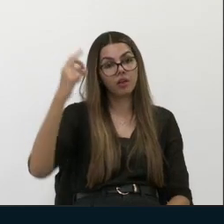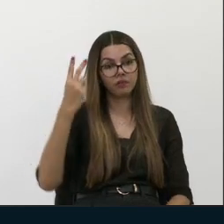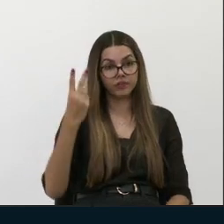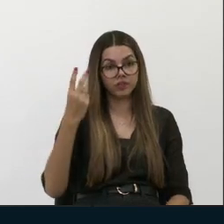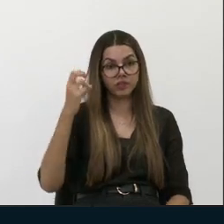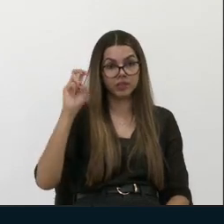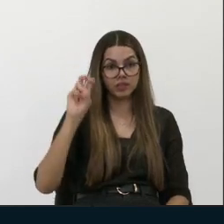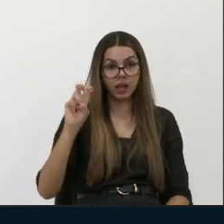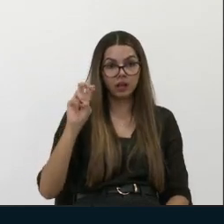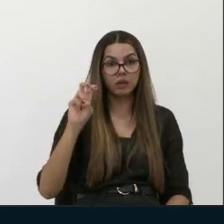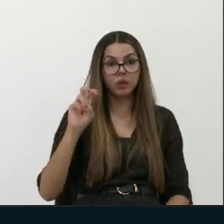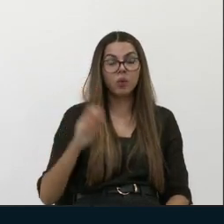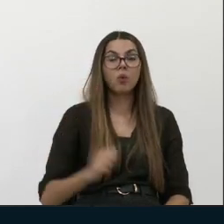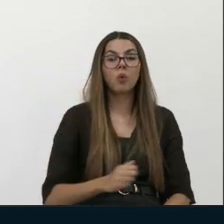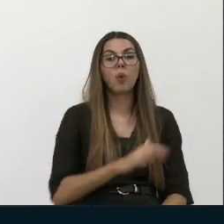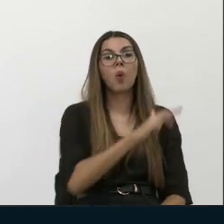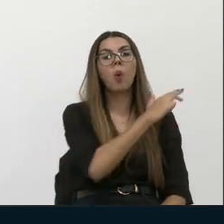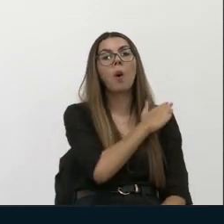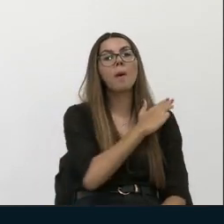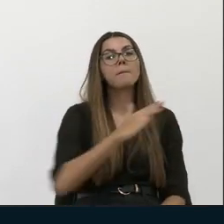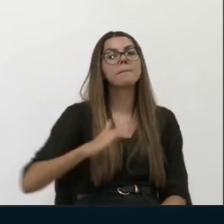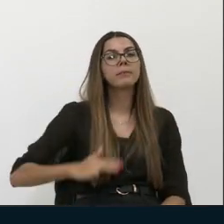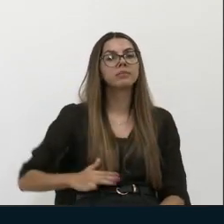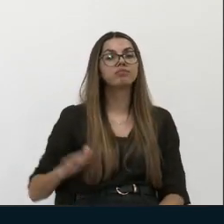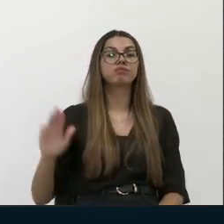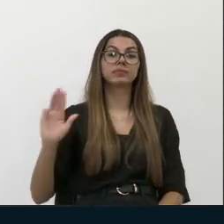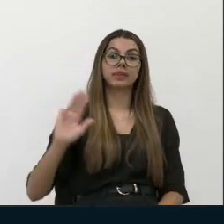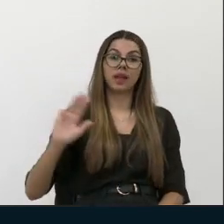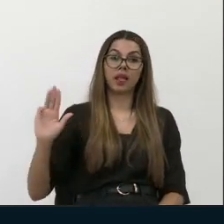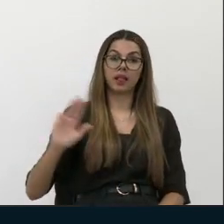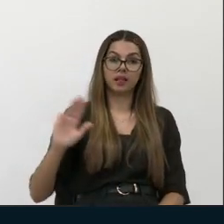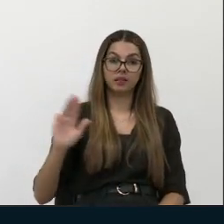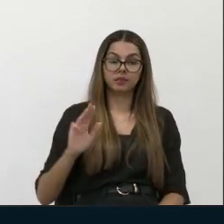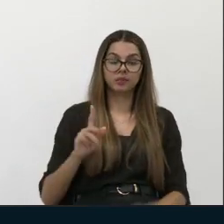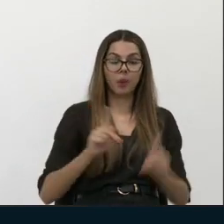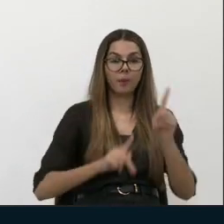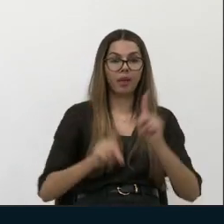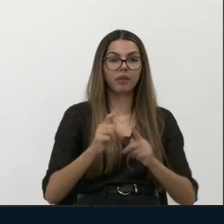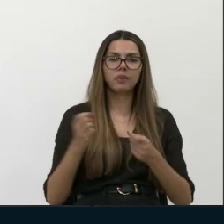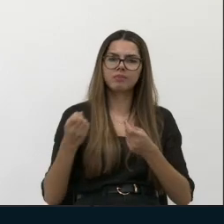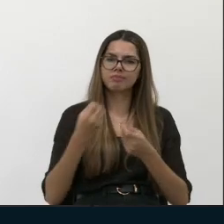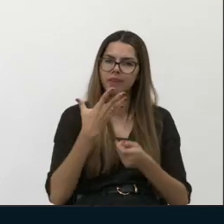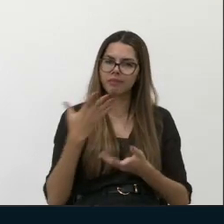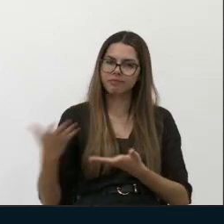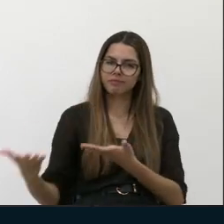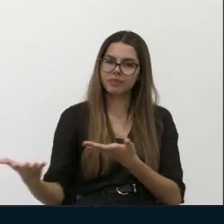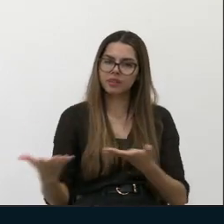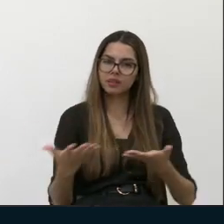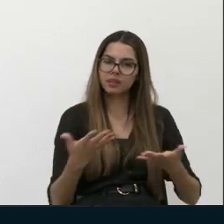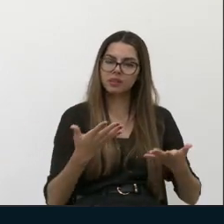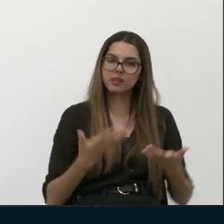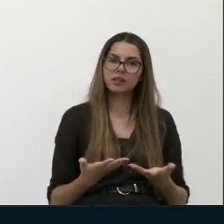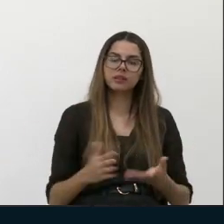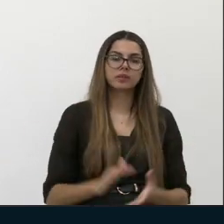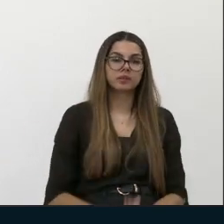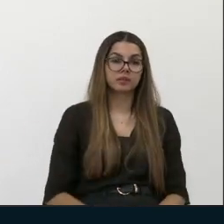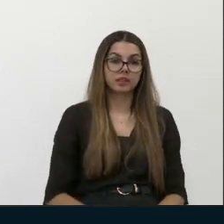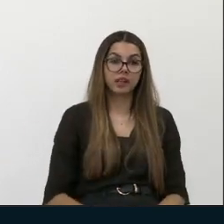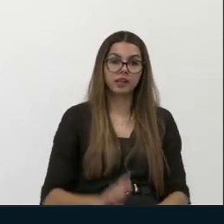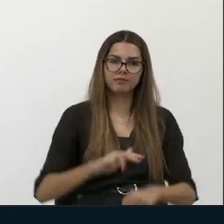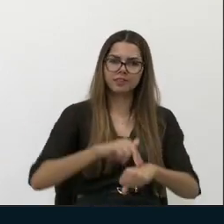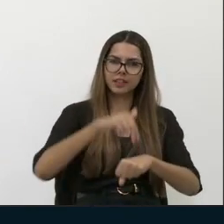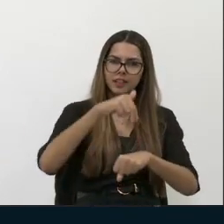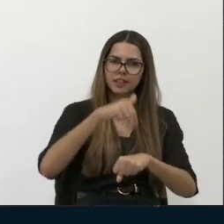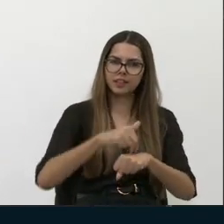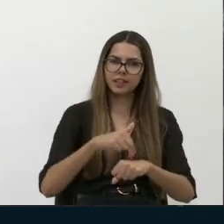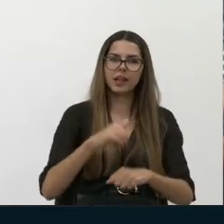Lula estará em Guarulhos e toda a população é bem-vinda. Mais uma vez. E ele vai vir aqui trazer boas notícias,